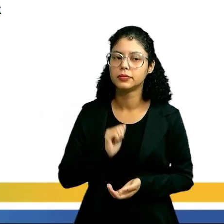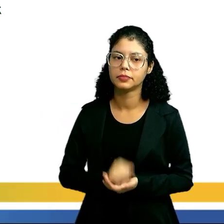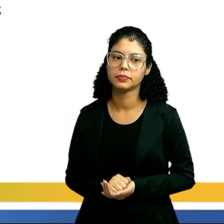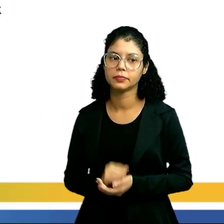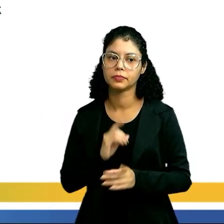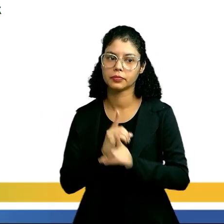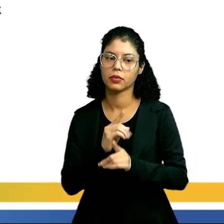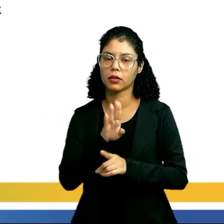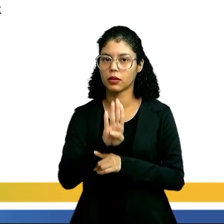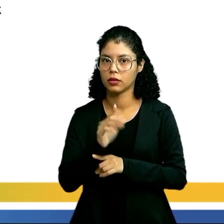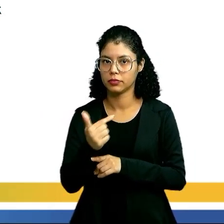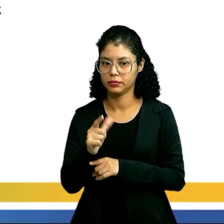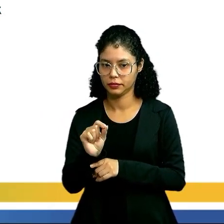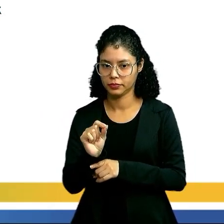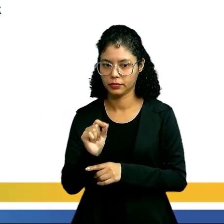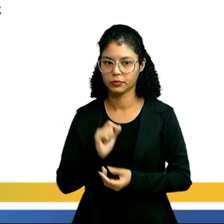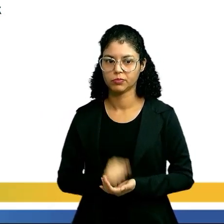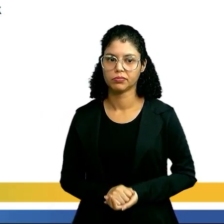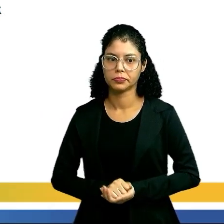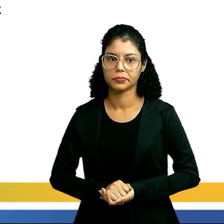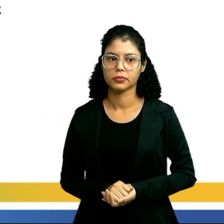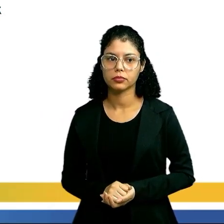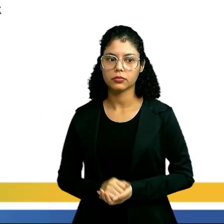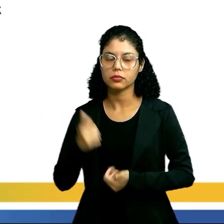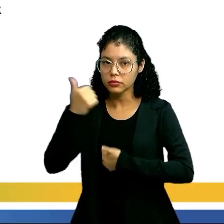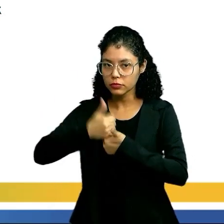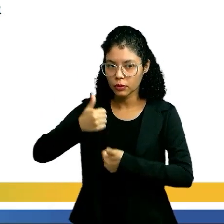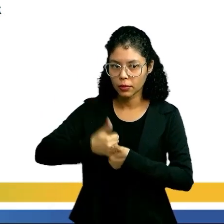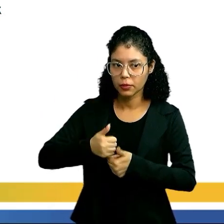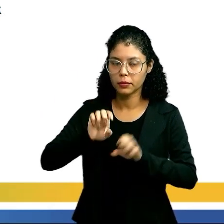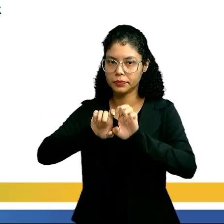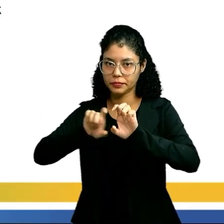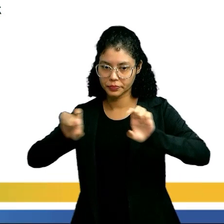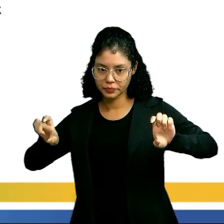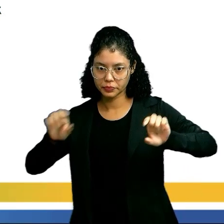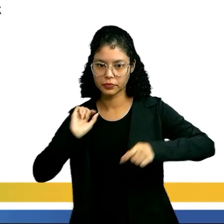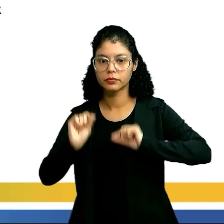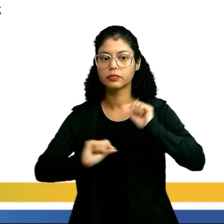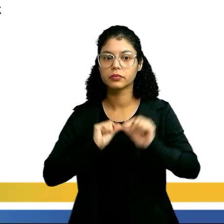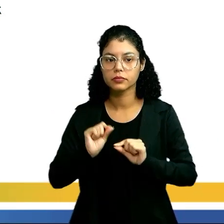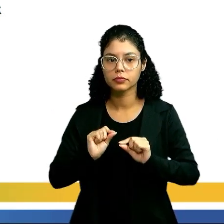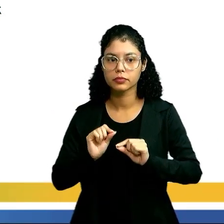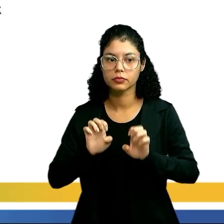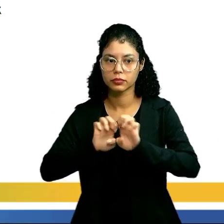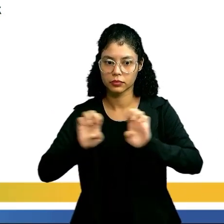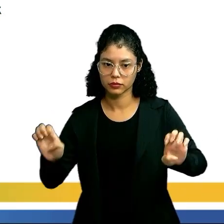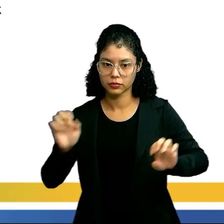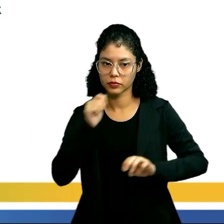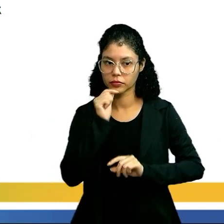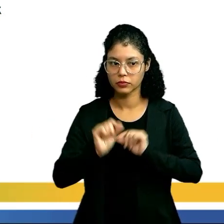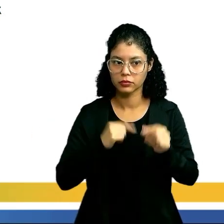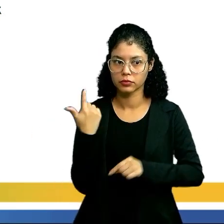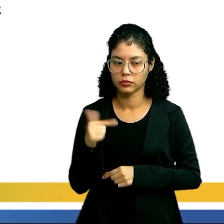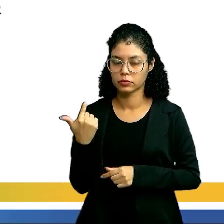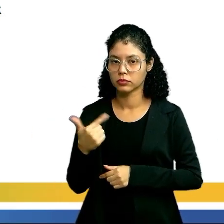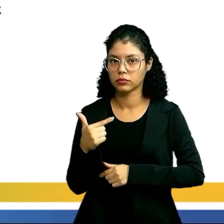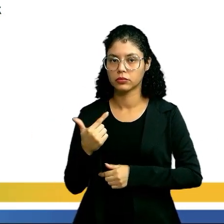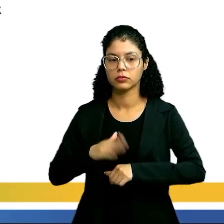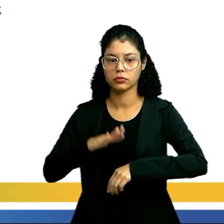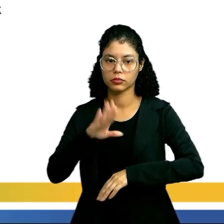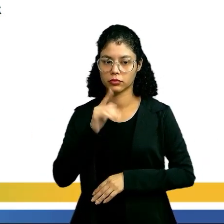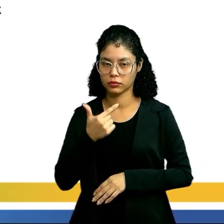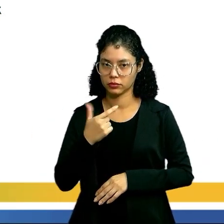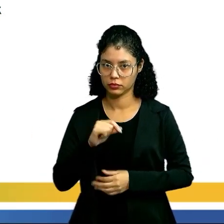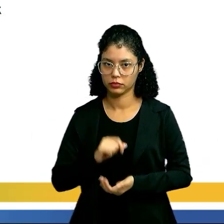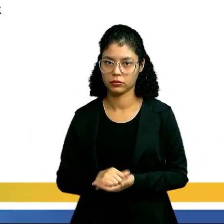Eu achei que o B é igual a 20. Se eu substituir na função, o que vai acontecer? Ó, não tem mais o B, agora